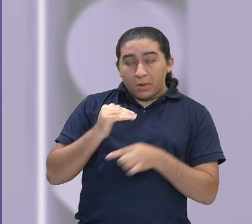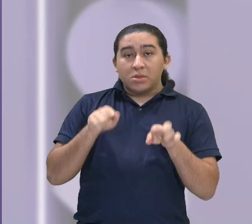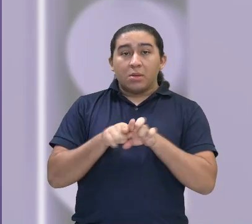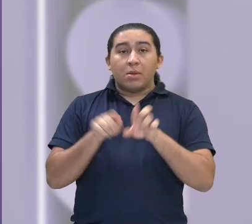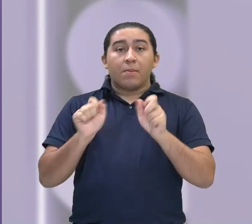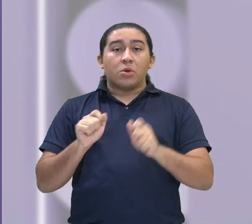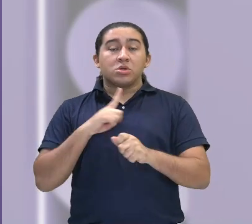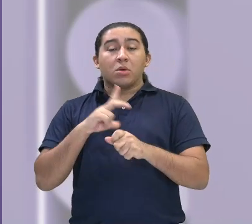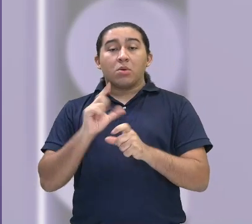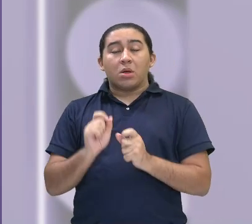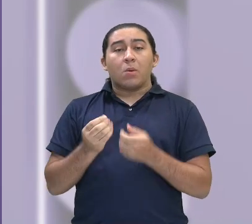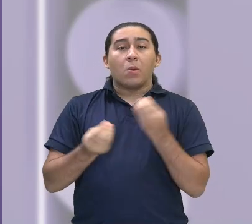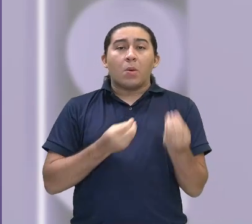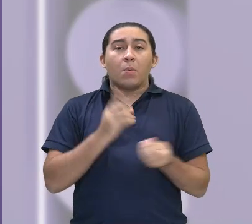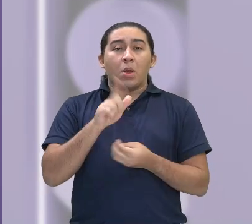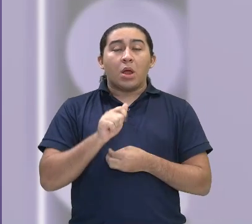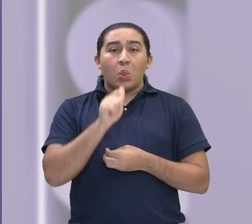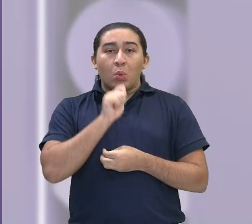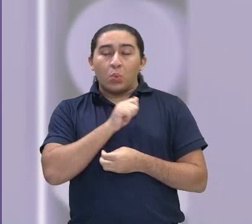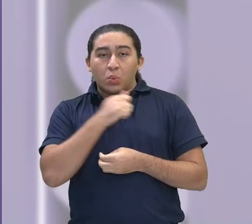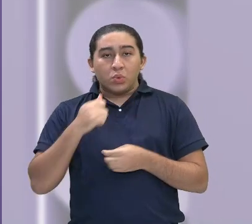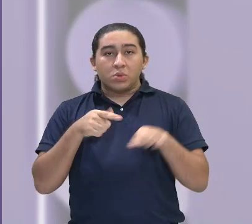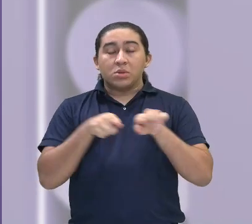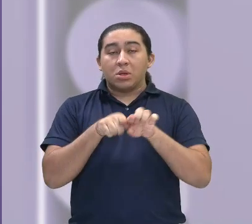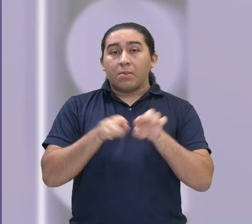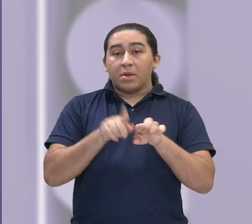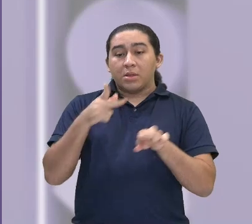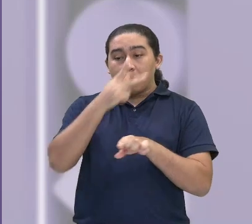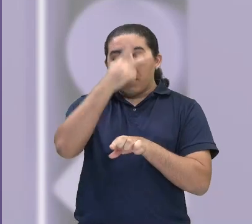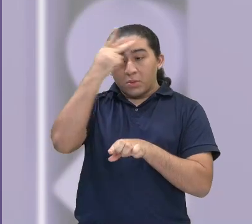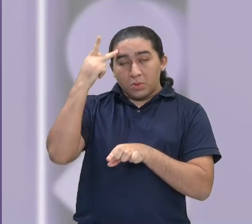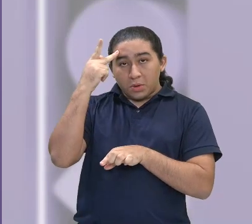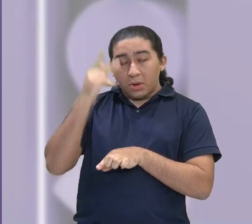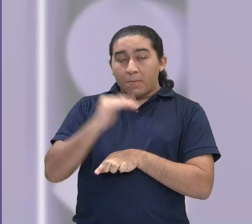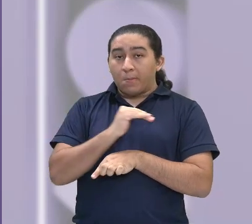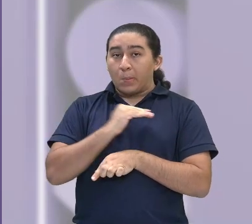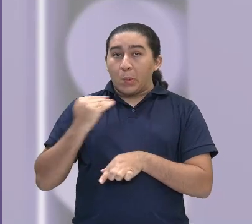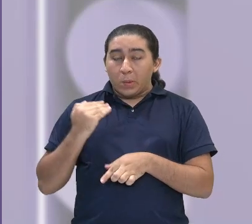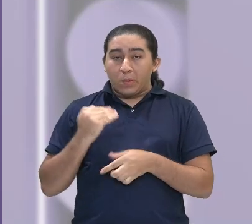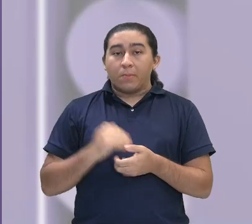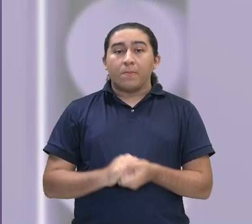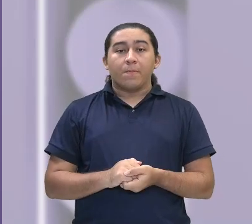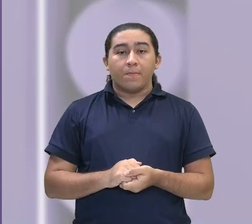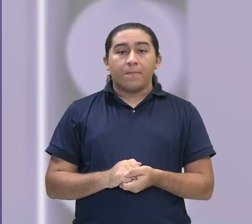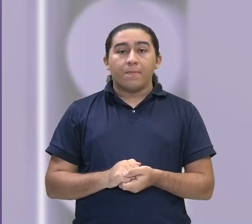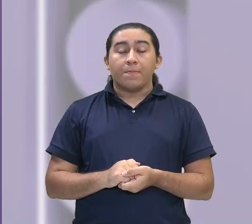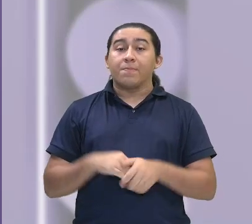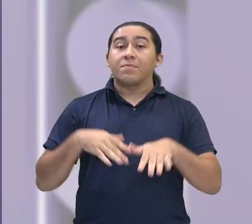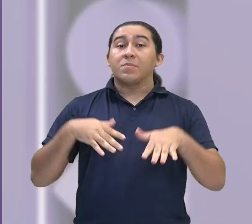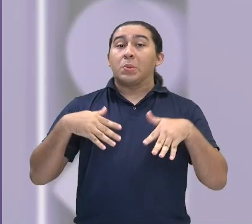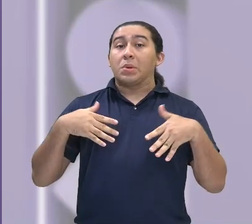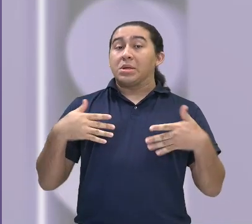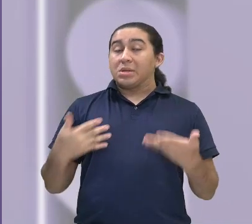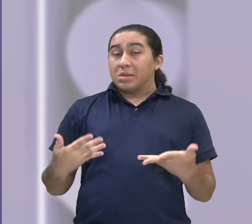com o luto, com a dor da partida de um ente querido. Então,